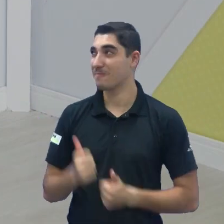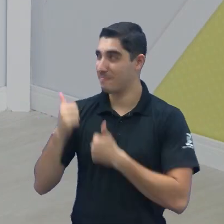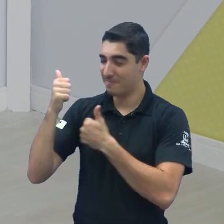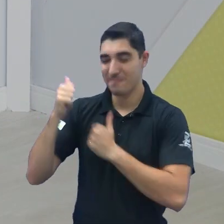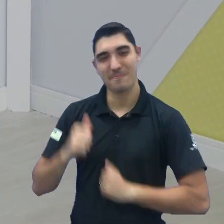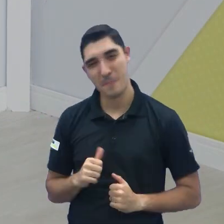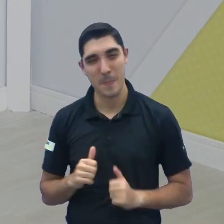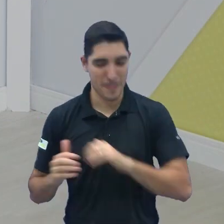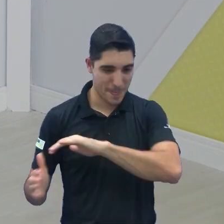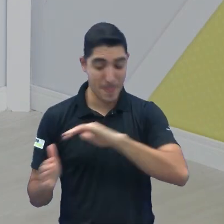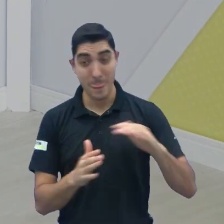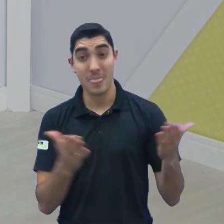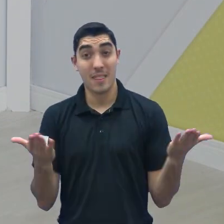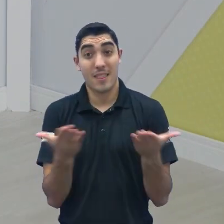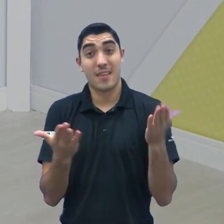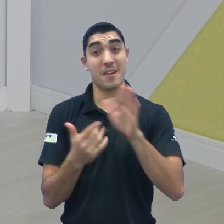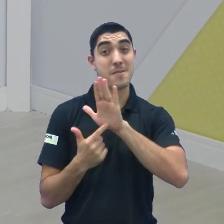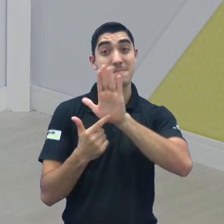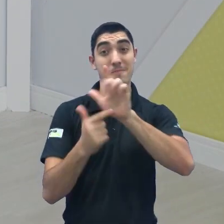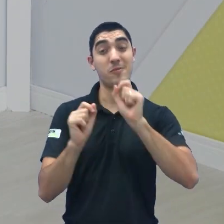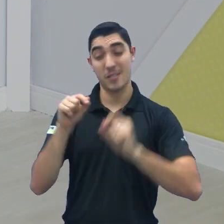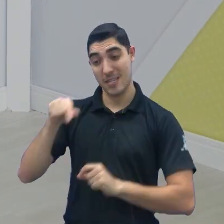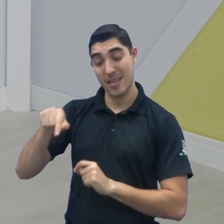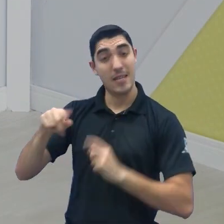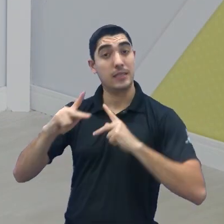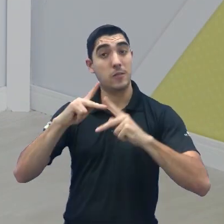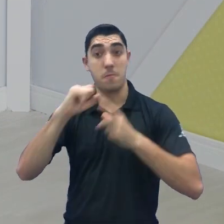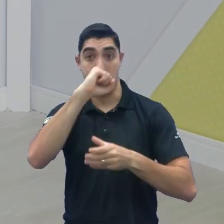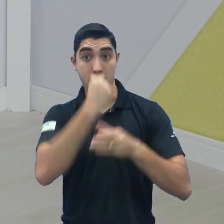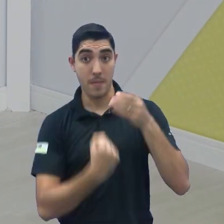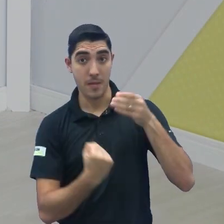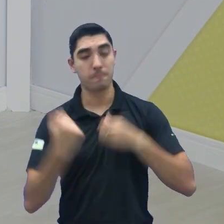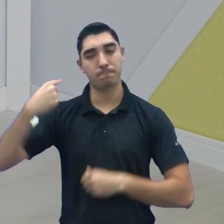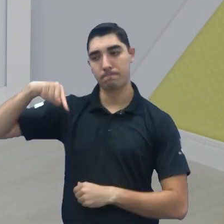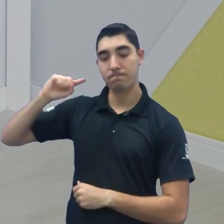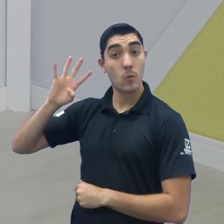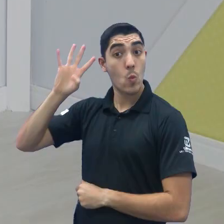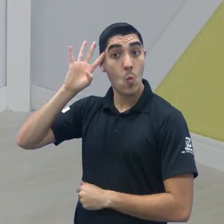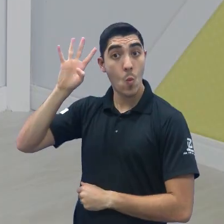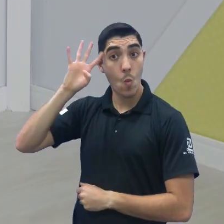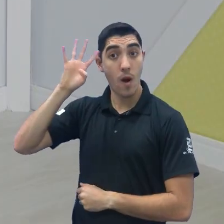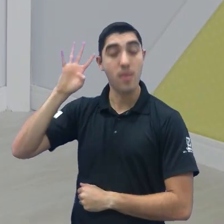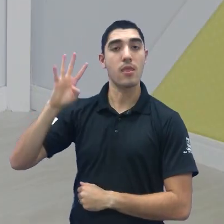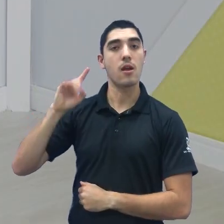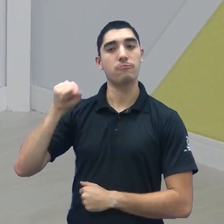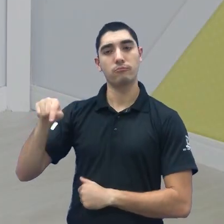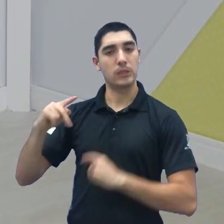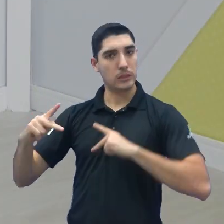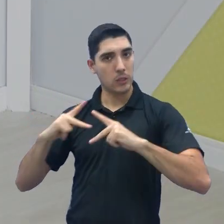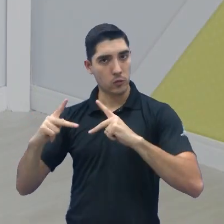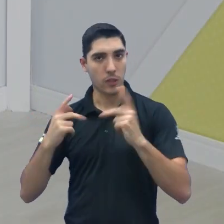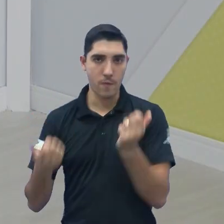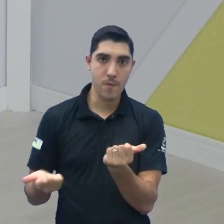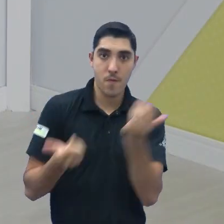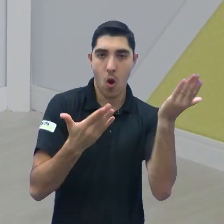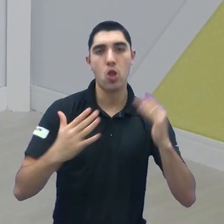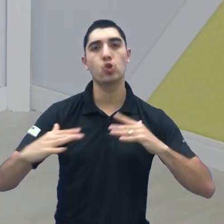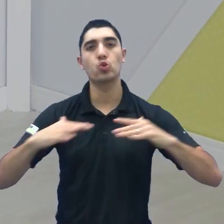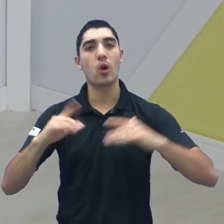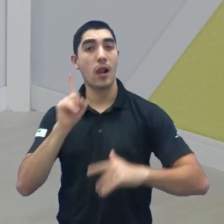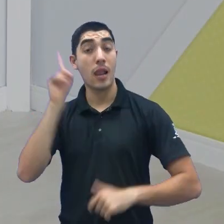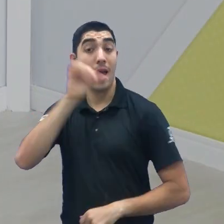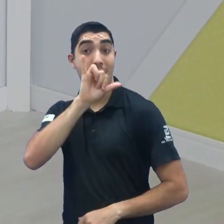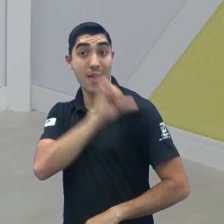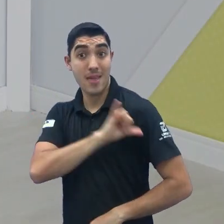A gente começa o Hora de hoje falando de basquete na quarta-feira. São José foi até o Rio de Janeiro no ginásio Oscar Zelaya